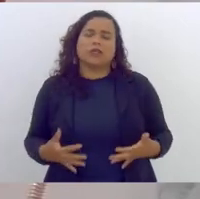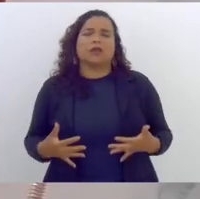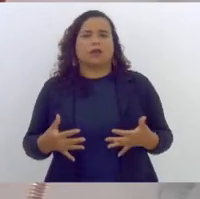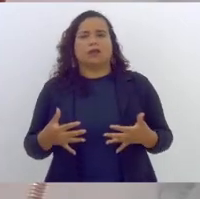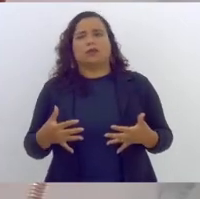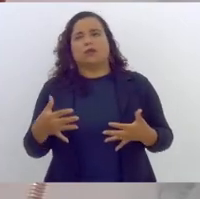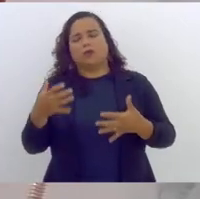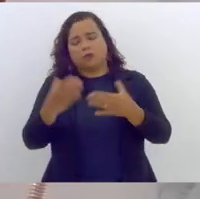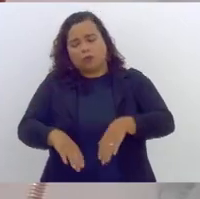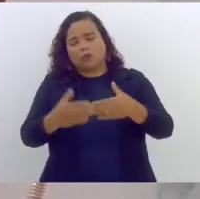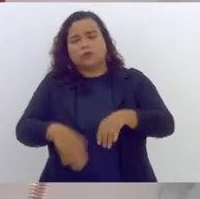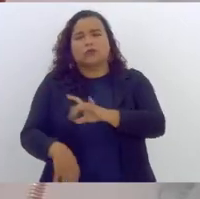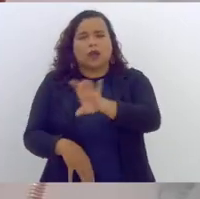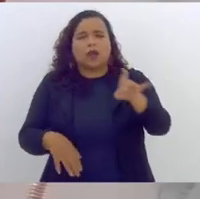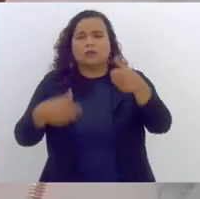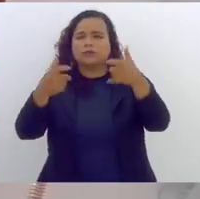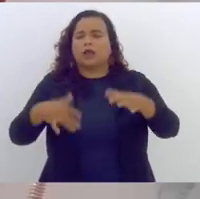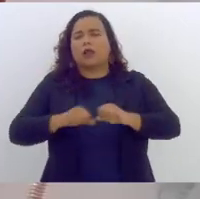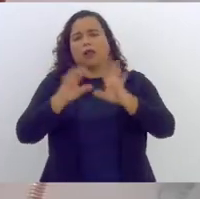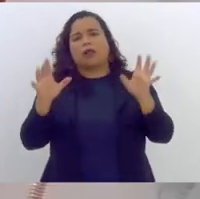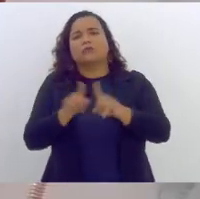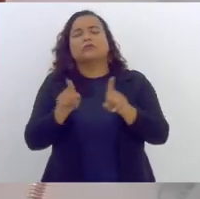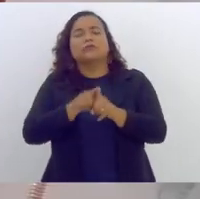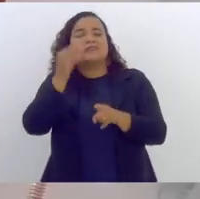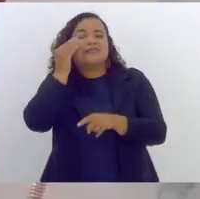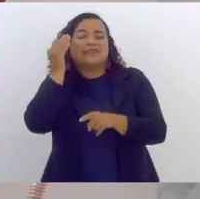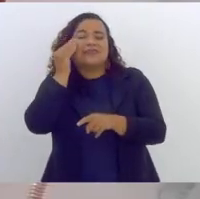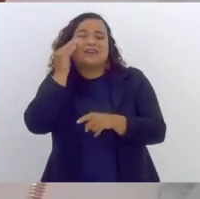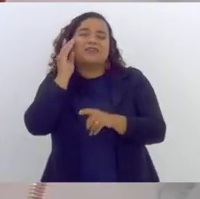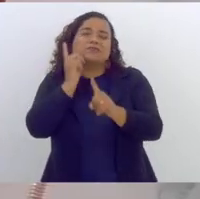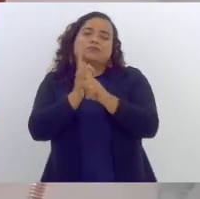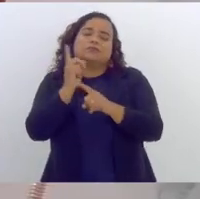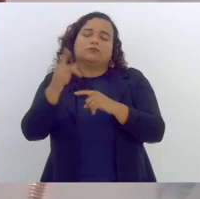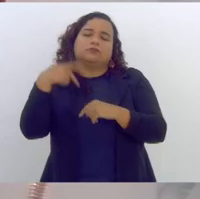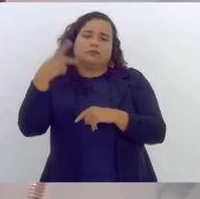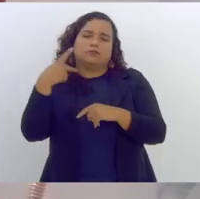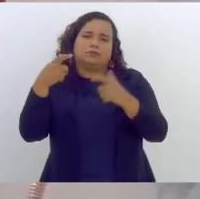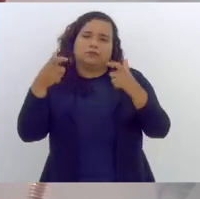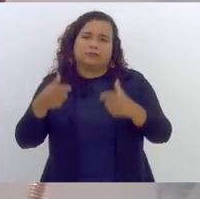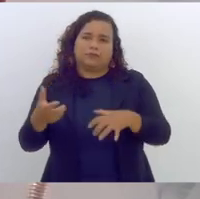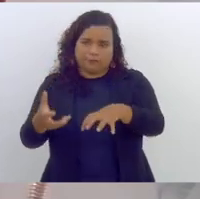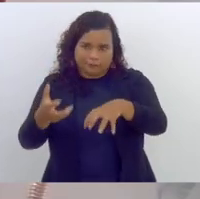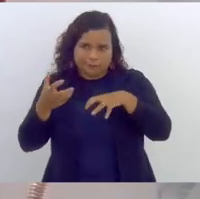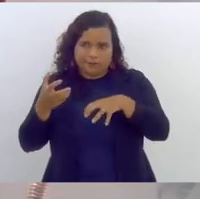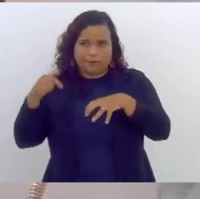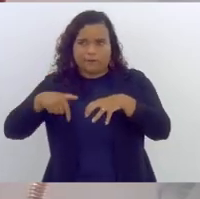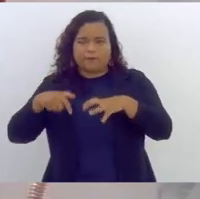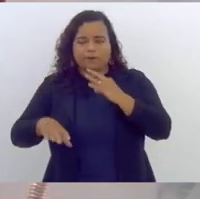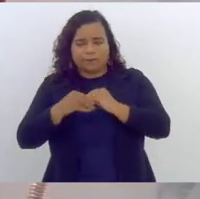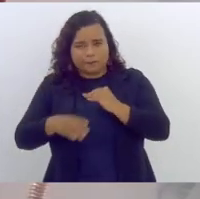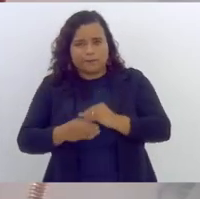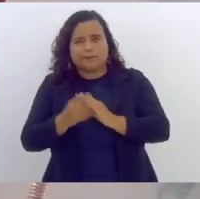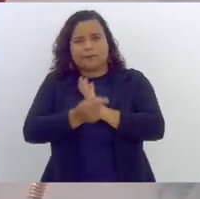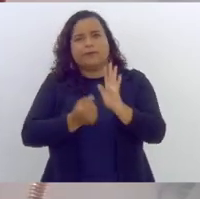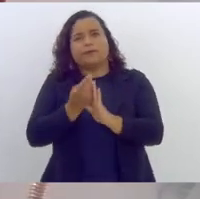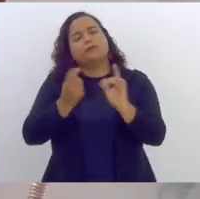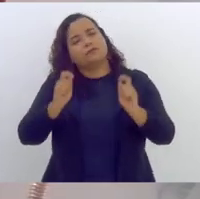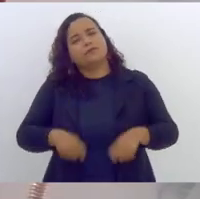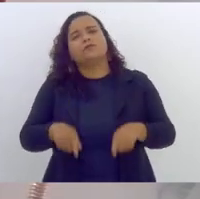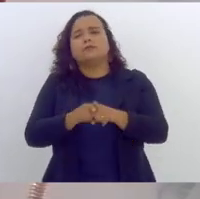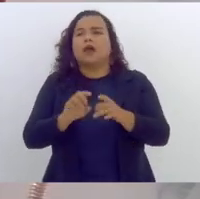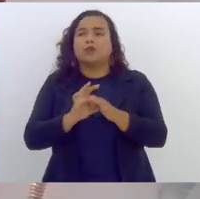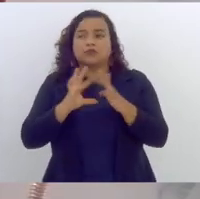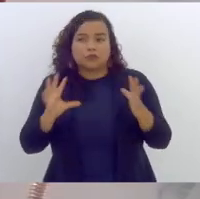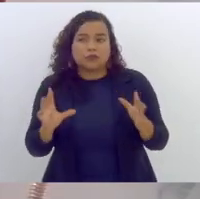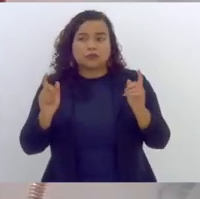e sobretudo de tentar buscar no Parlamento que é o lugar apropriado porque só aqui a gente pode suplementar o orçamento só que a gente pode